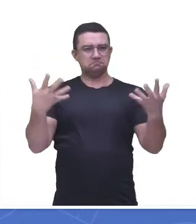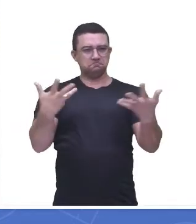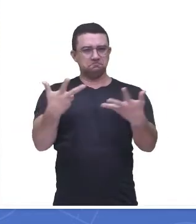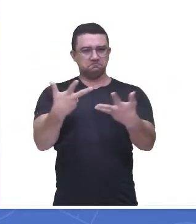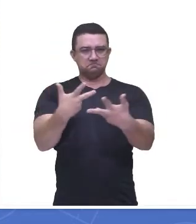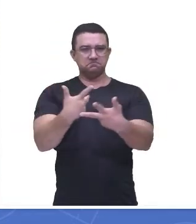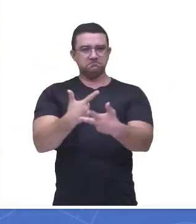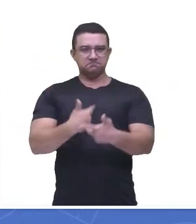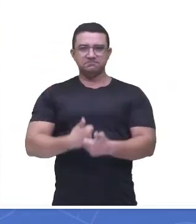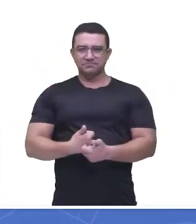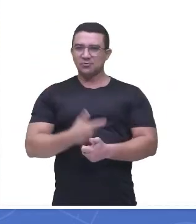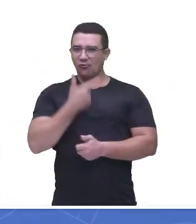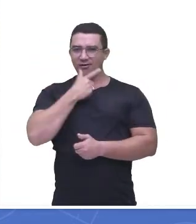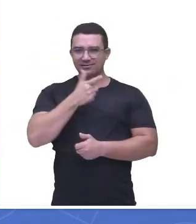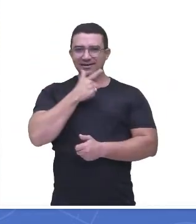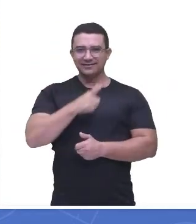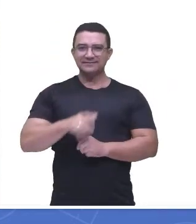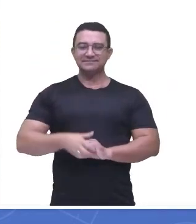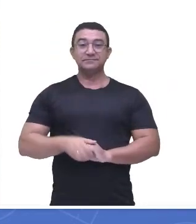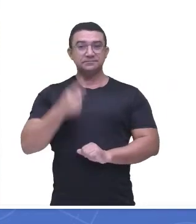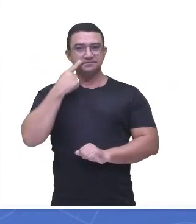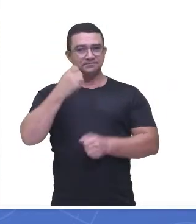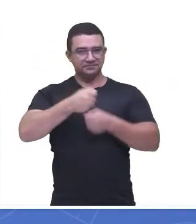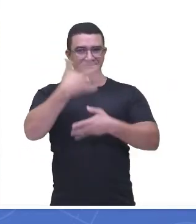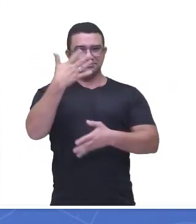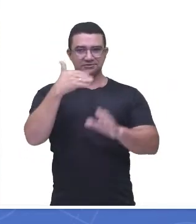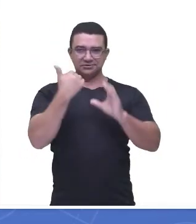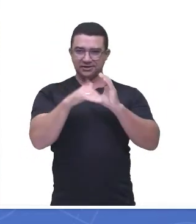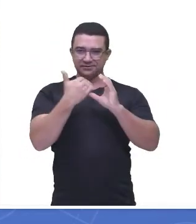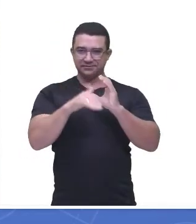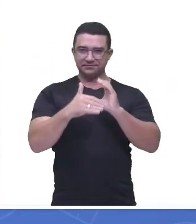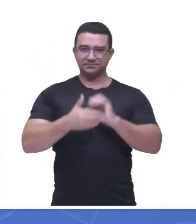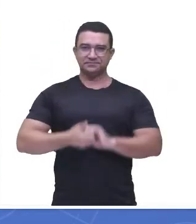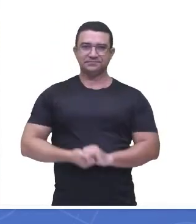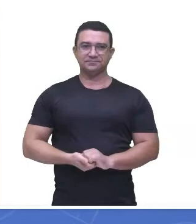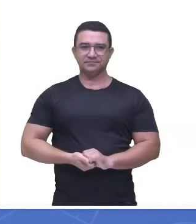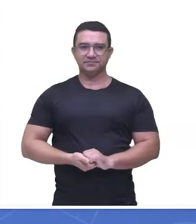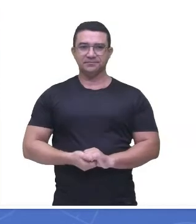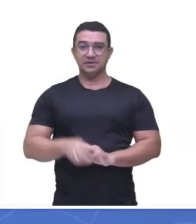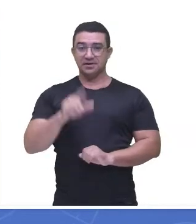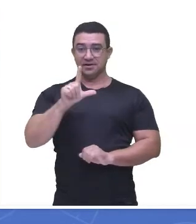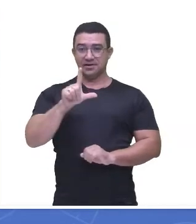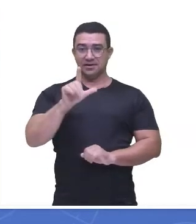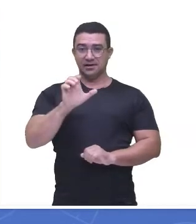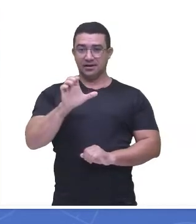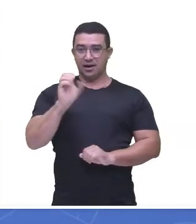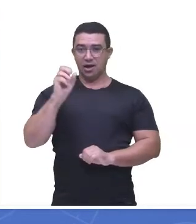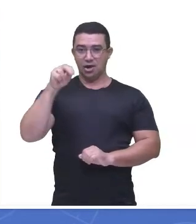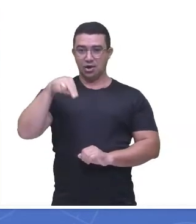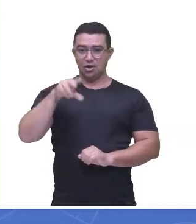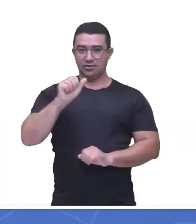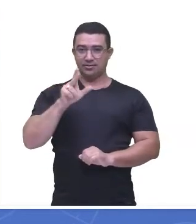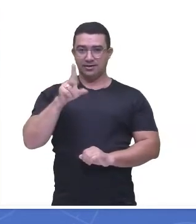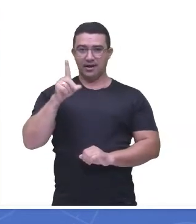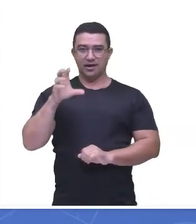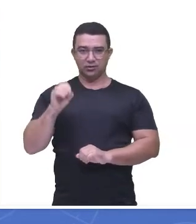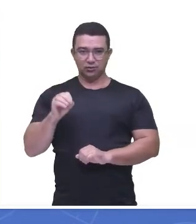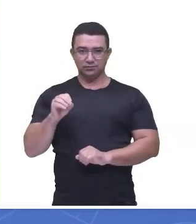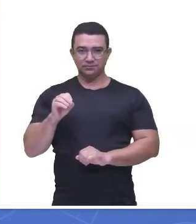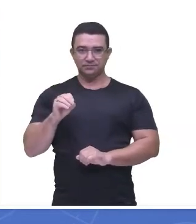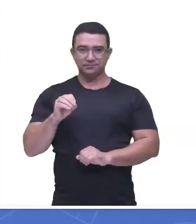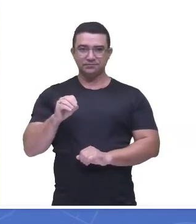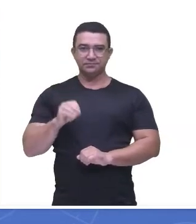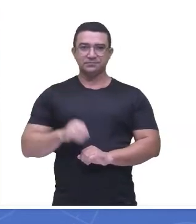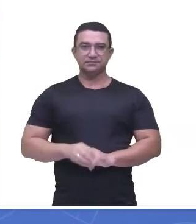Excelentes. Vamos ao chat? Gostaria de ver as respostas de vocês. Ok, Leonardo. Coronel Fiuza,